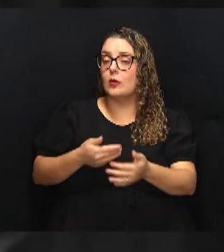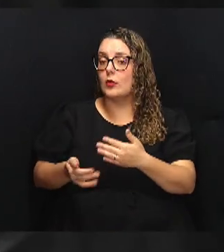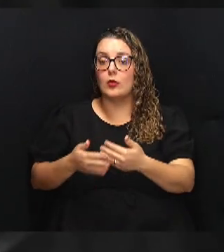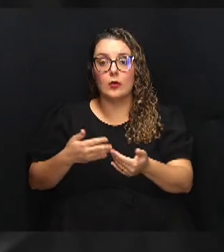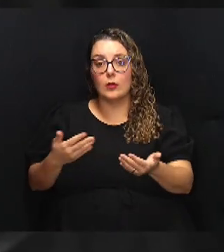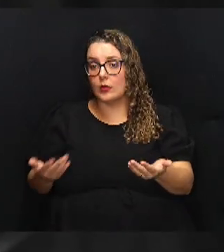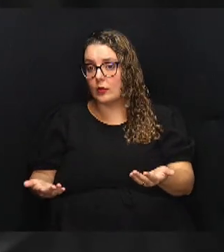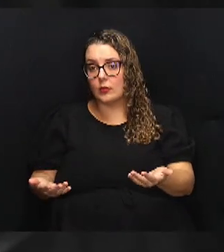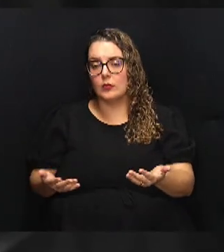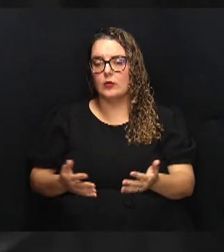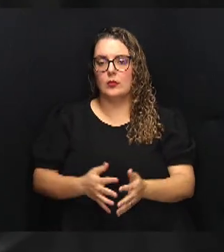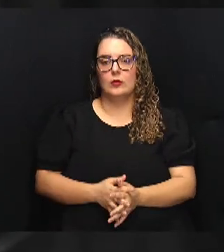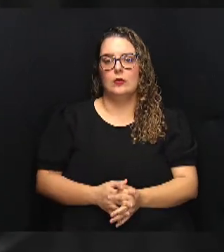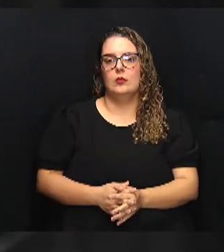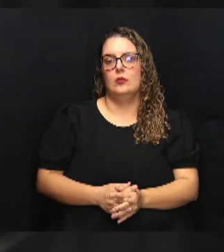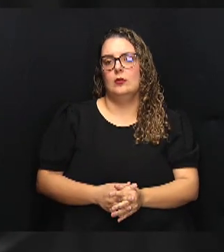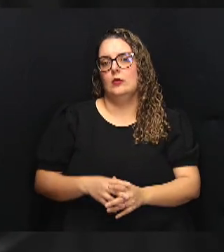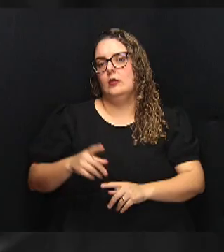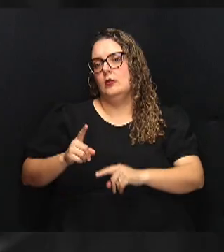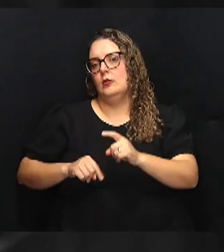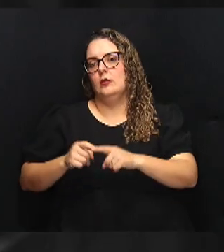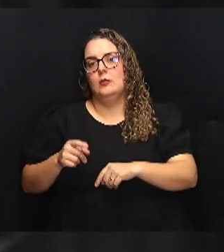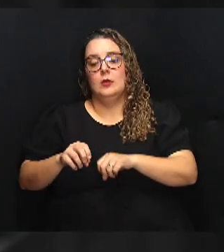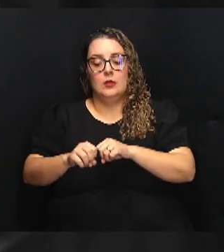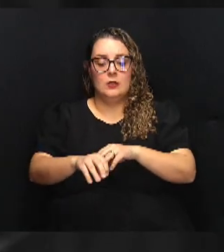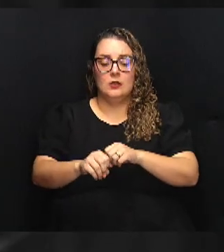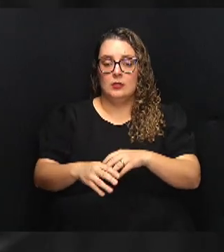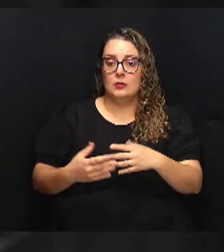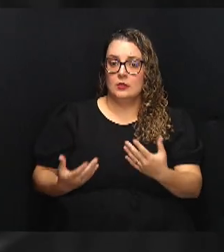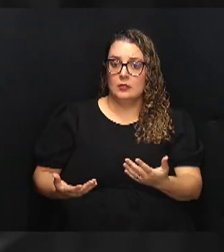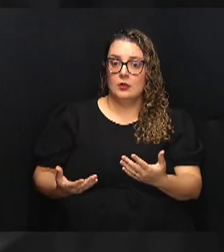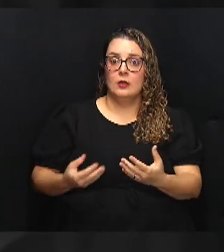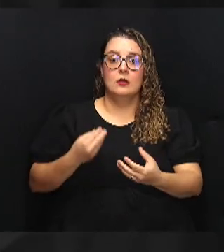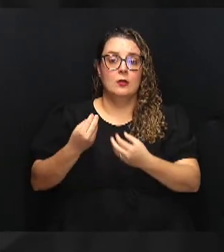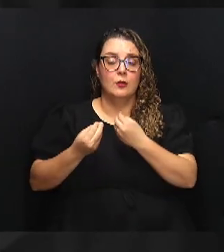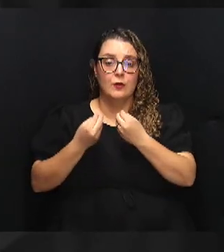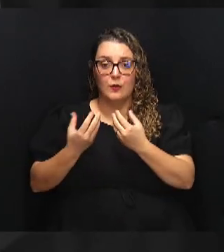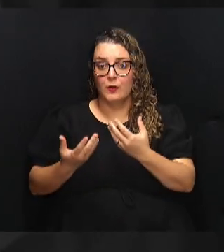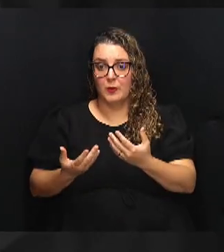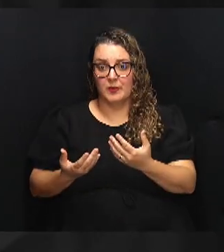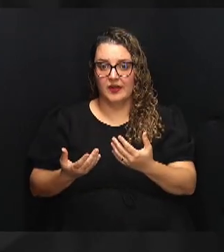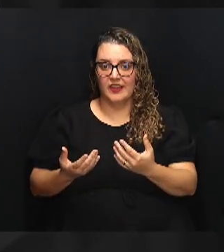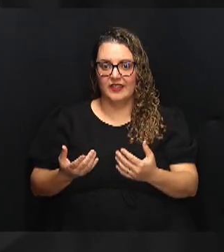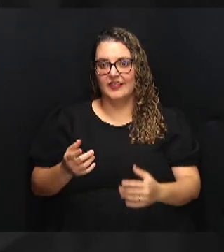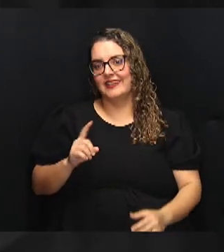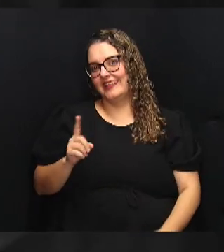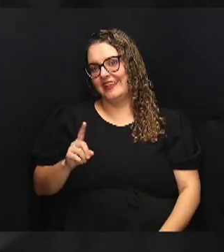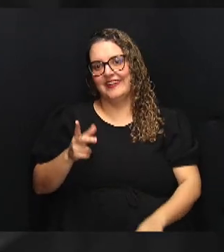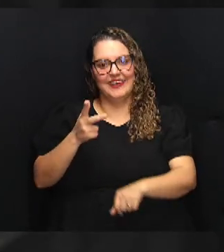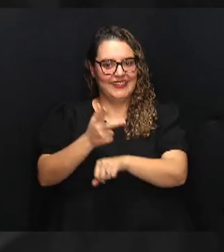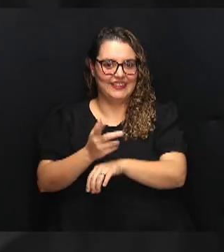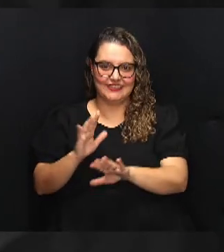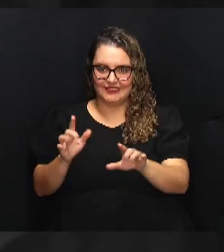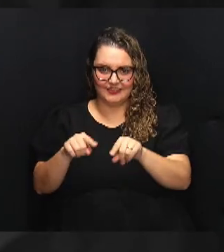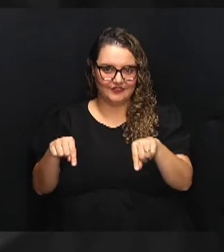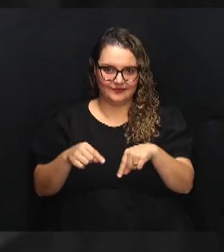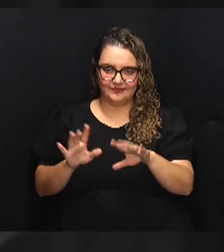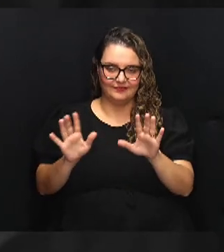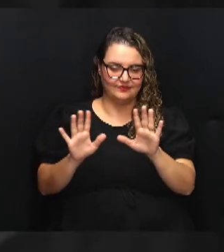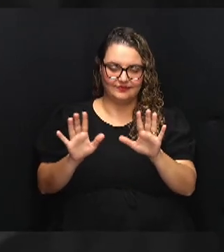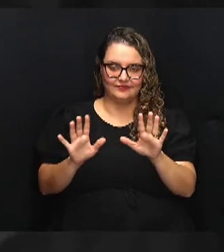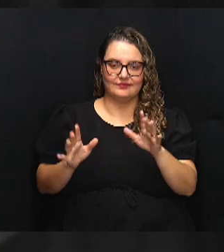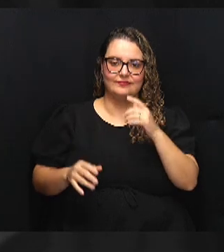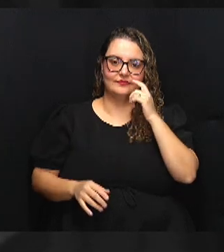né, a matéria que está sendo lecionada, como, né, não é câmeras em sala de aula, muito pelo